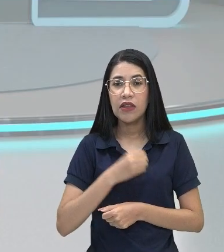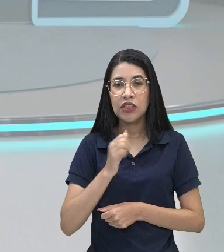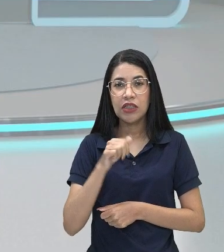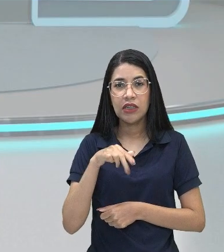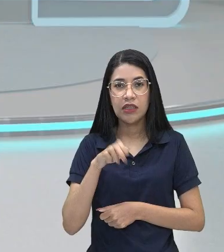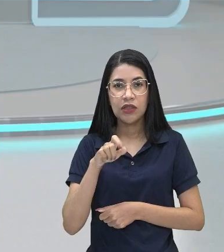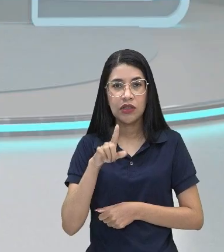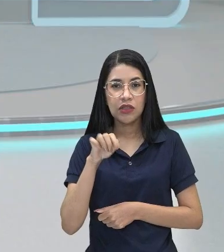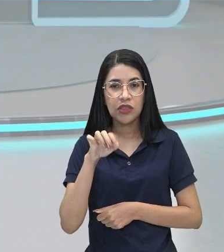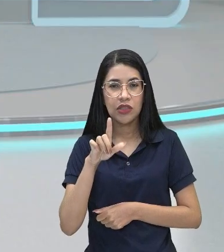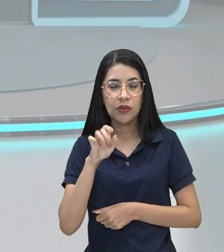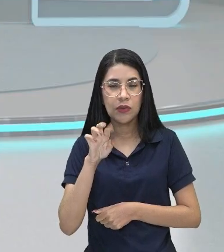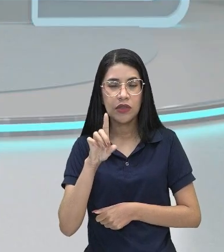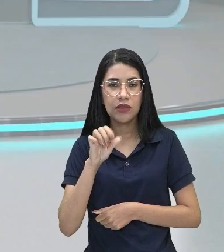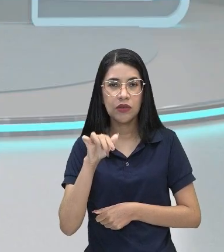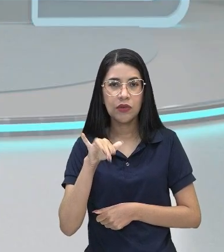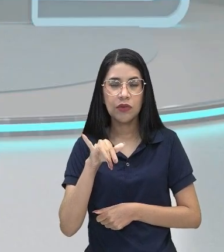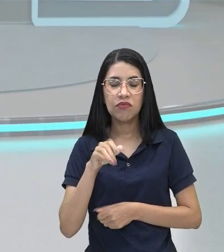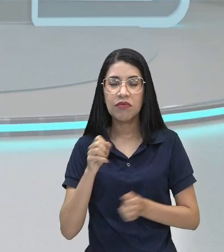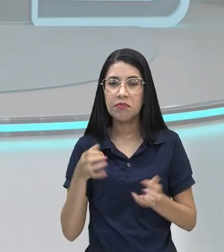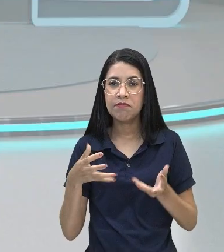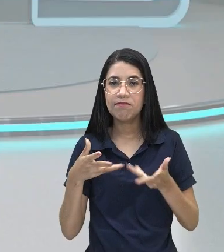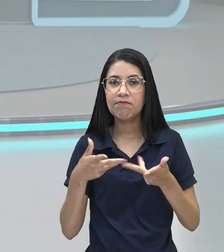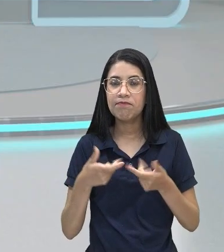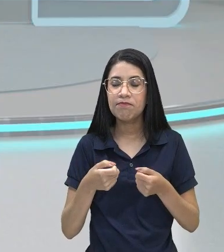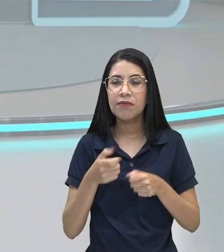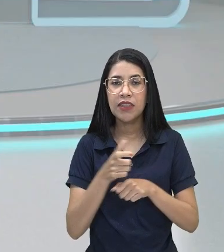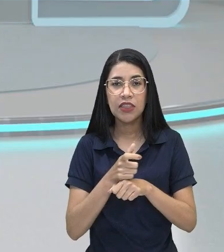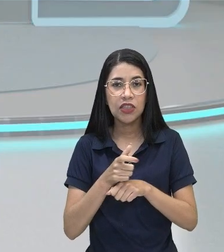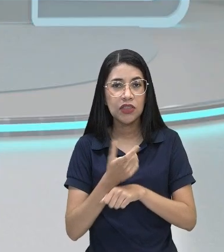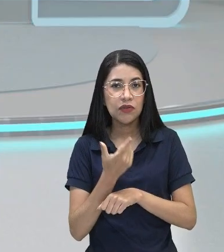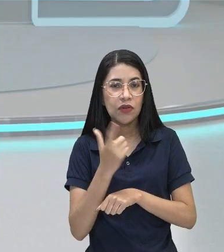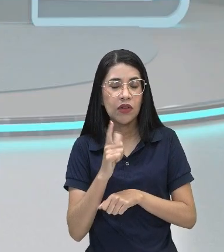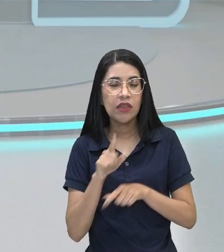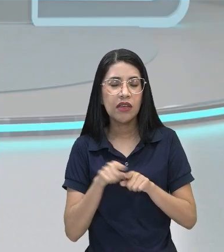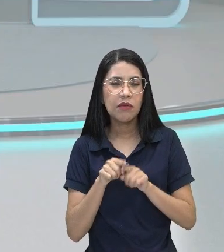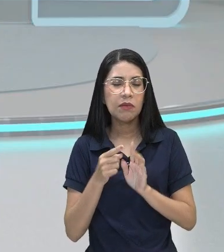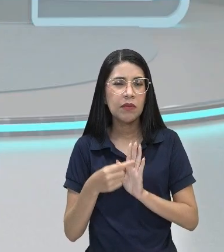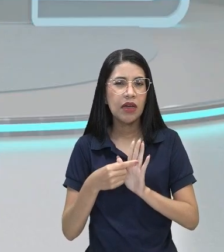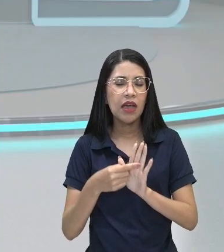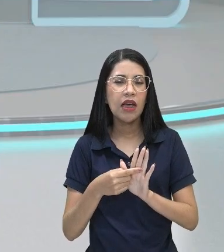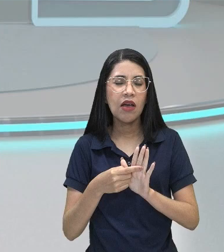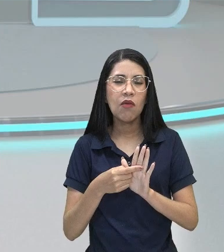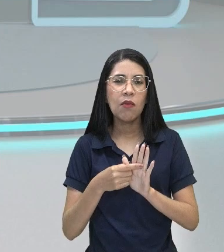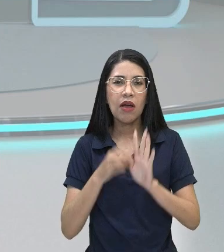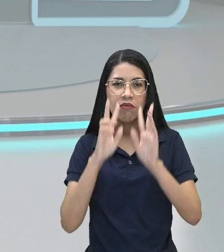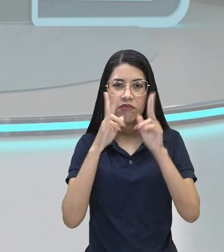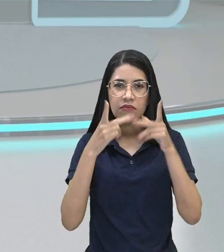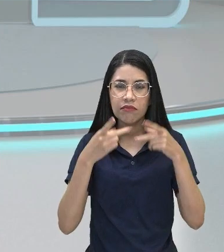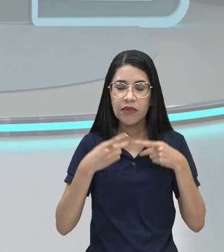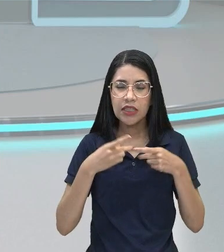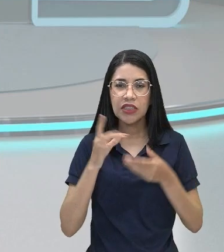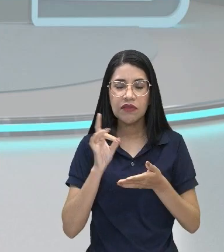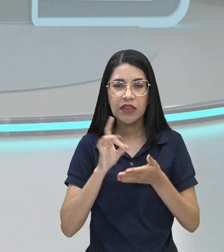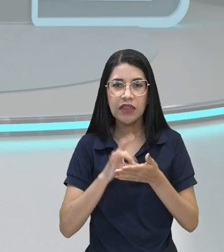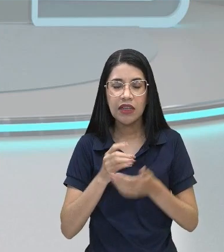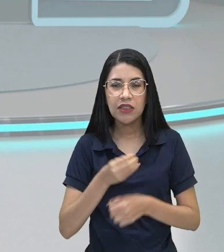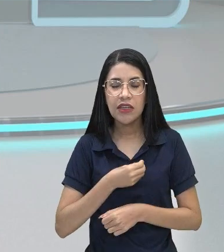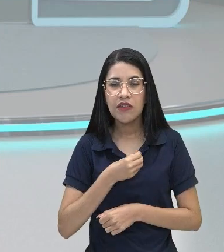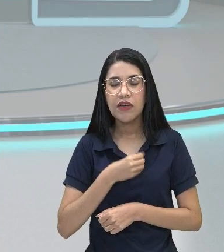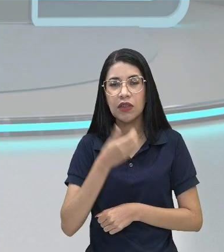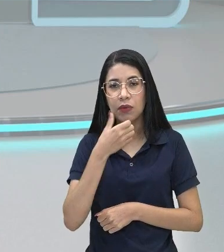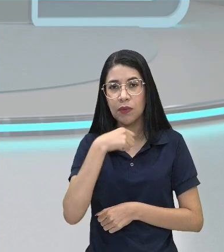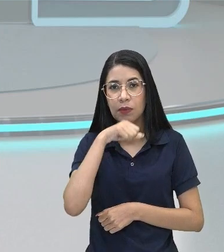é brilhante, olha os adjetivos, conferindo humanidade e realismo ao personagem do pai.